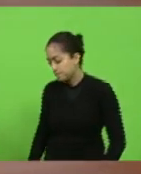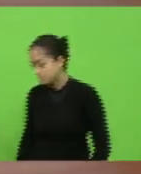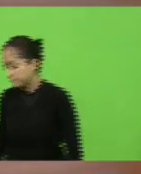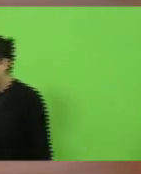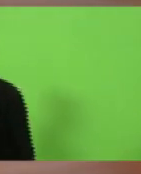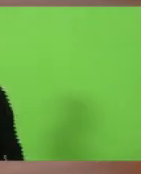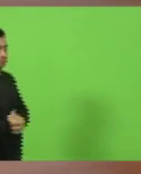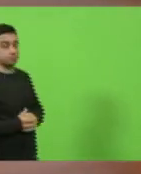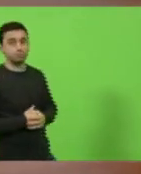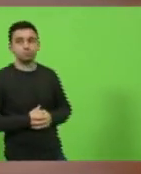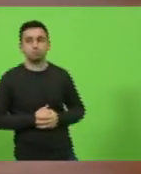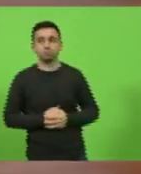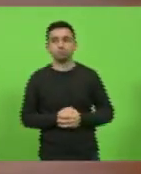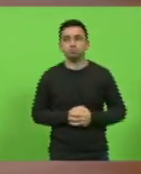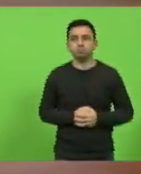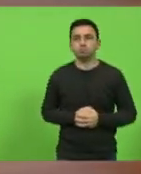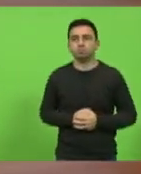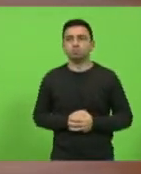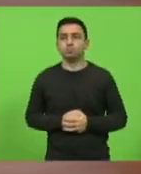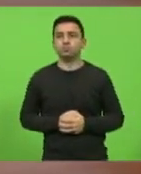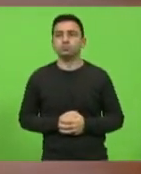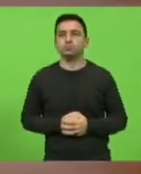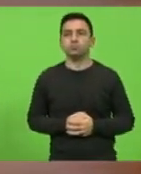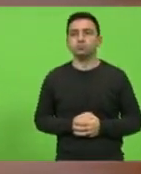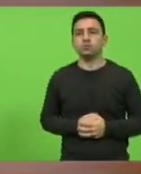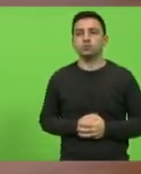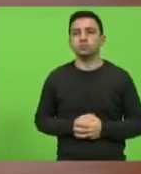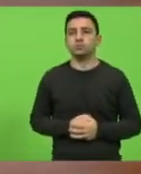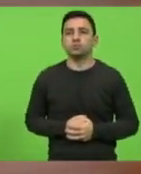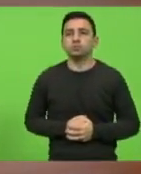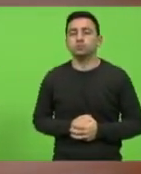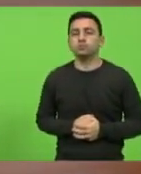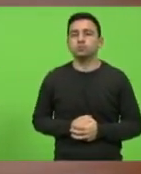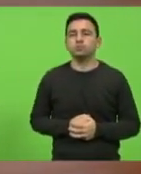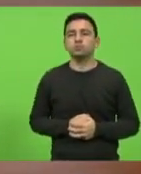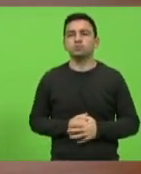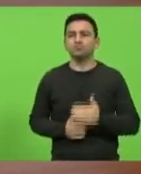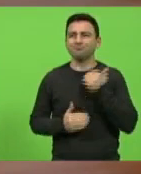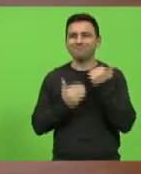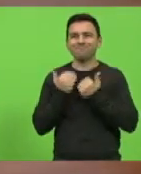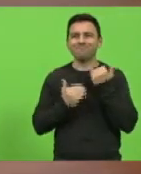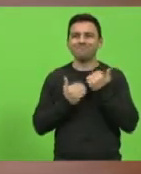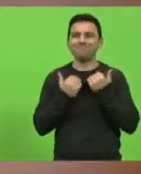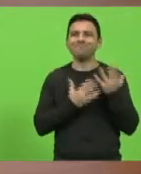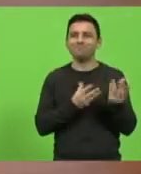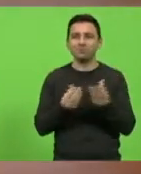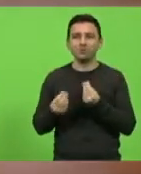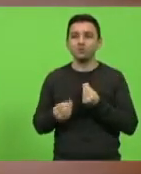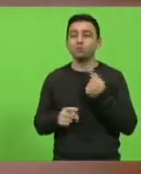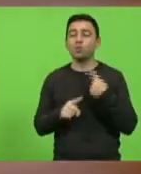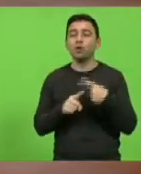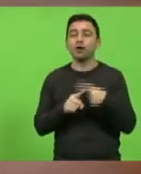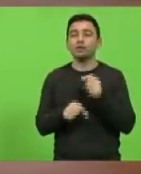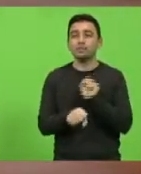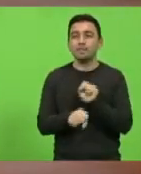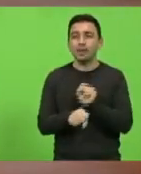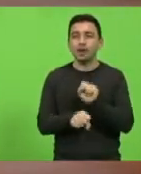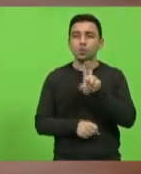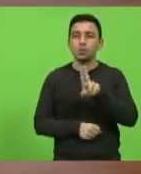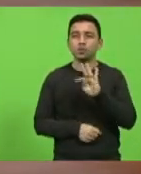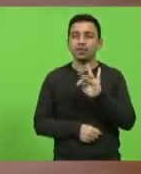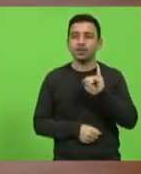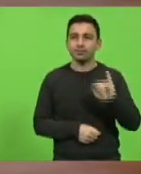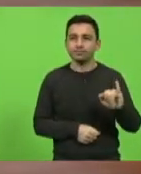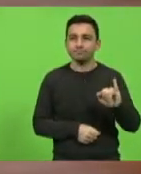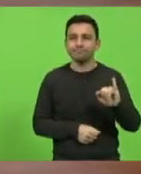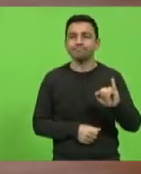322 catarinenses acometidos da Covid-19 na fila de espera por um leito de UTI. Quanta falta